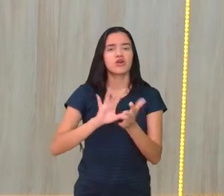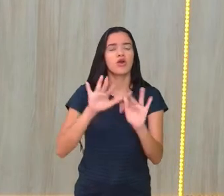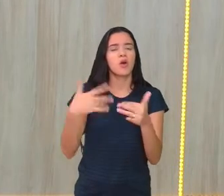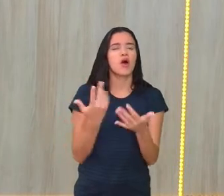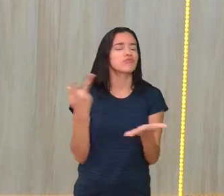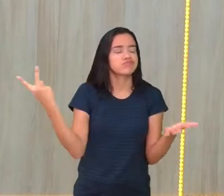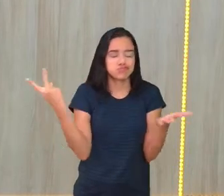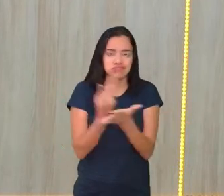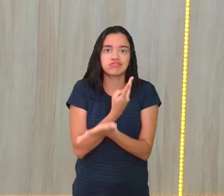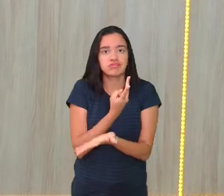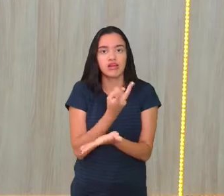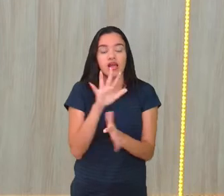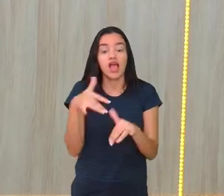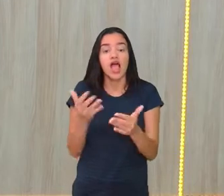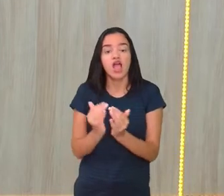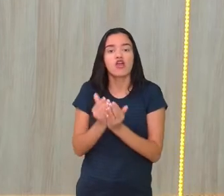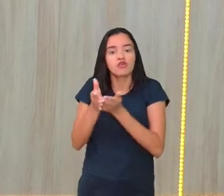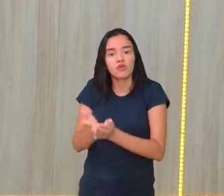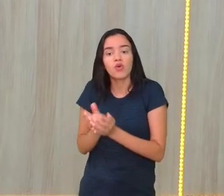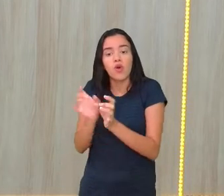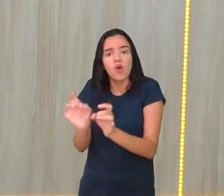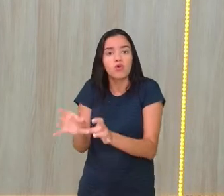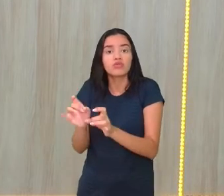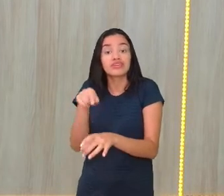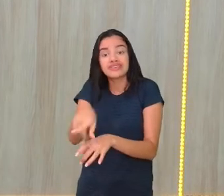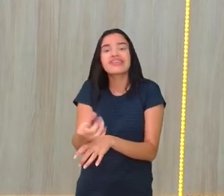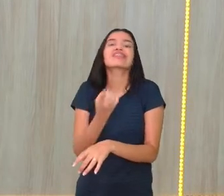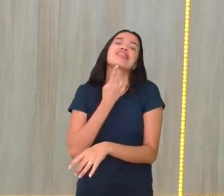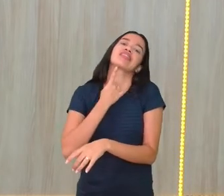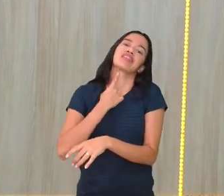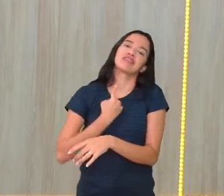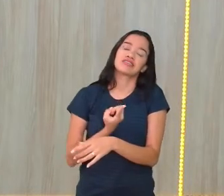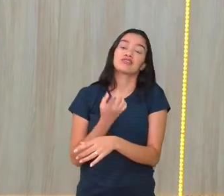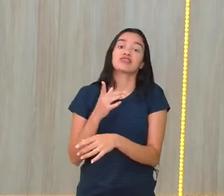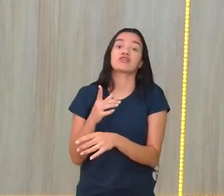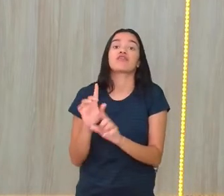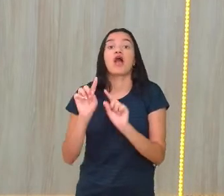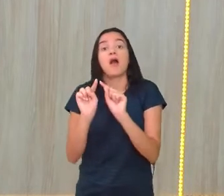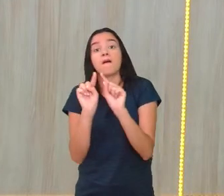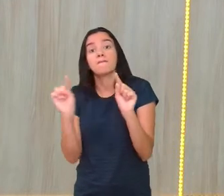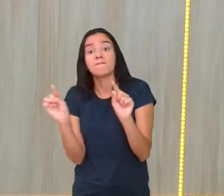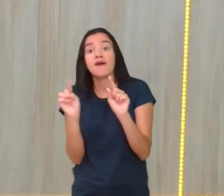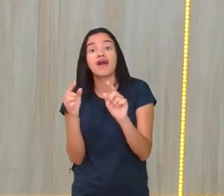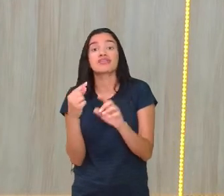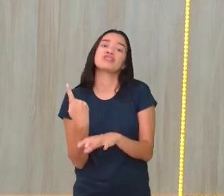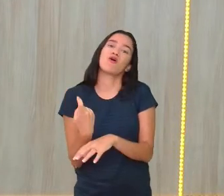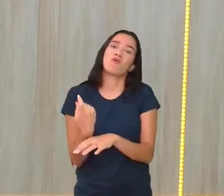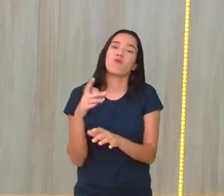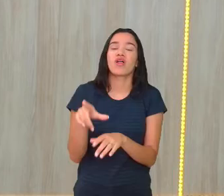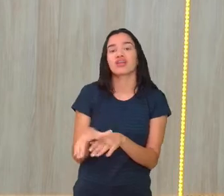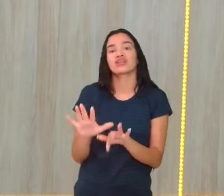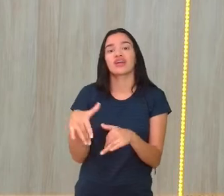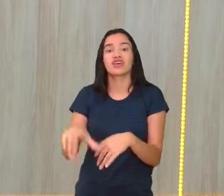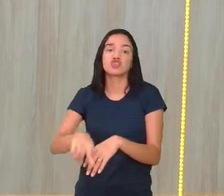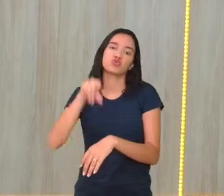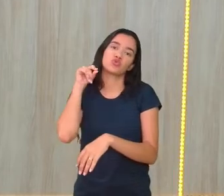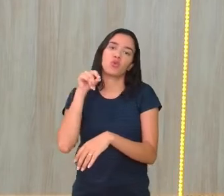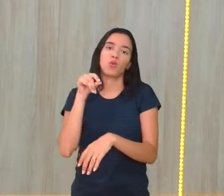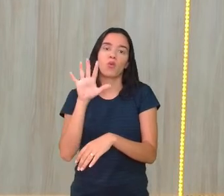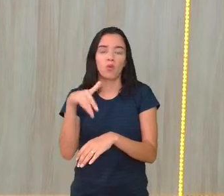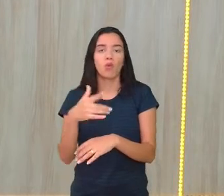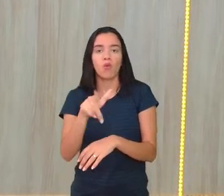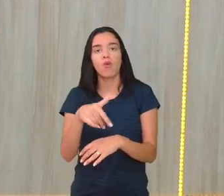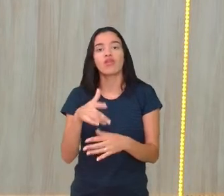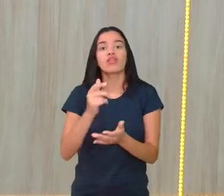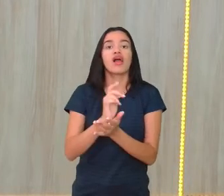O comércio marítimo não era aquilo que eles desejavam, mas terminou sendo a única alternativa dadas as